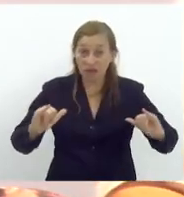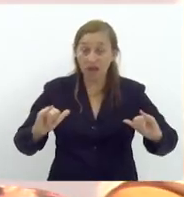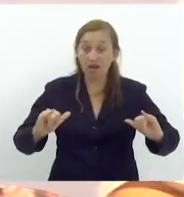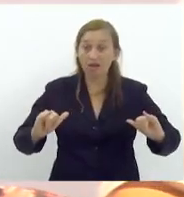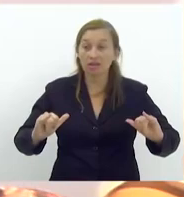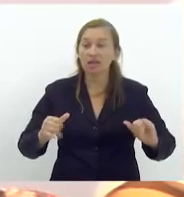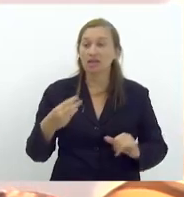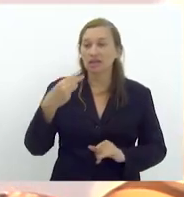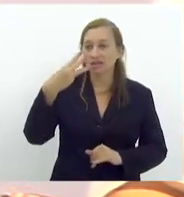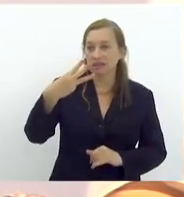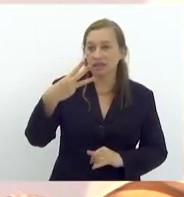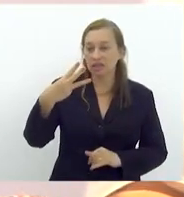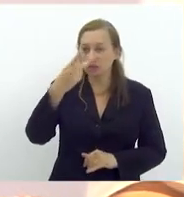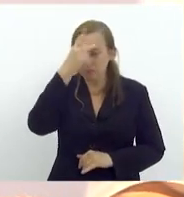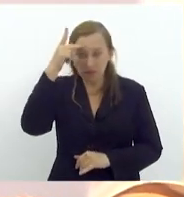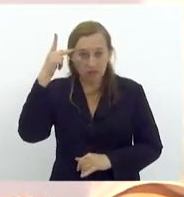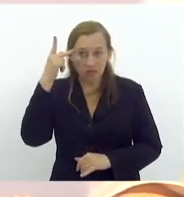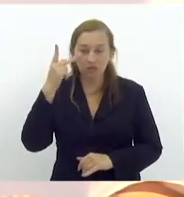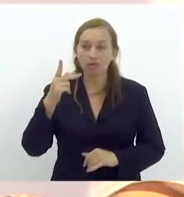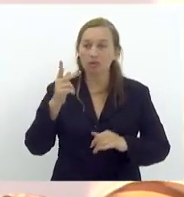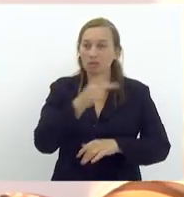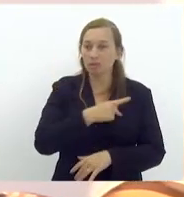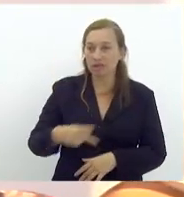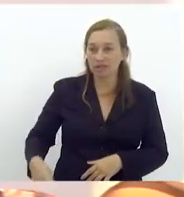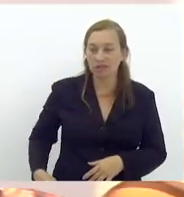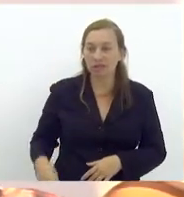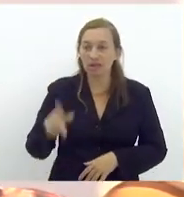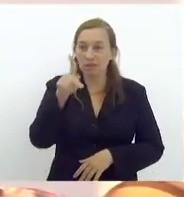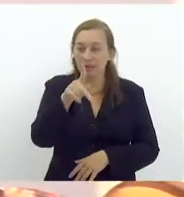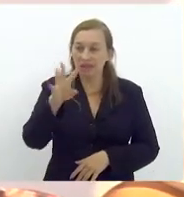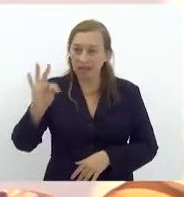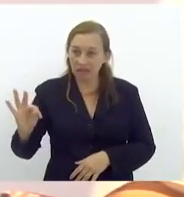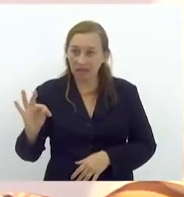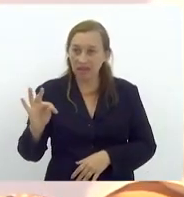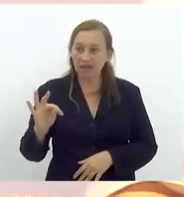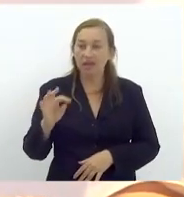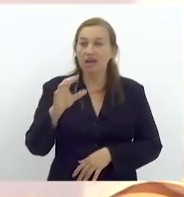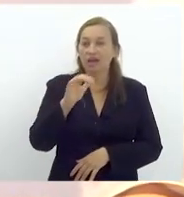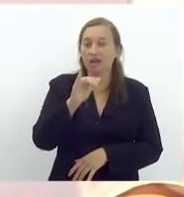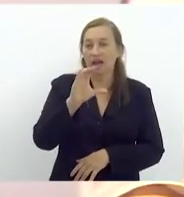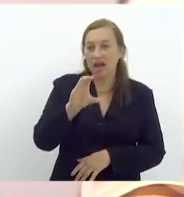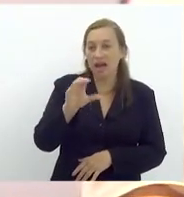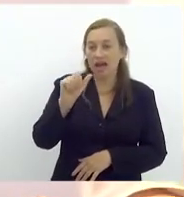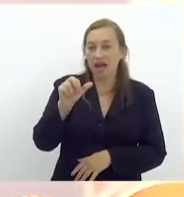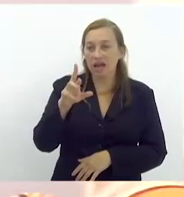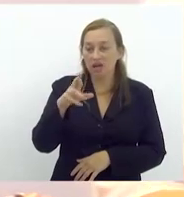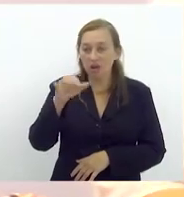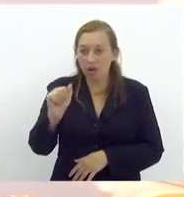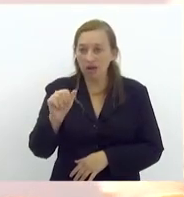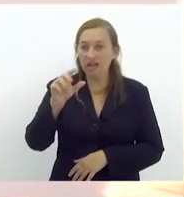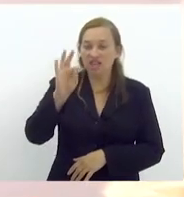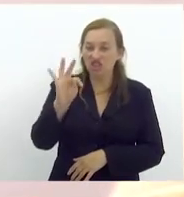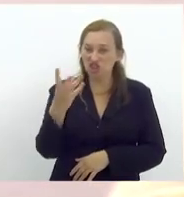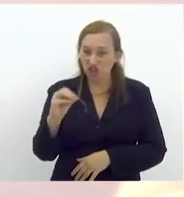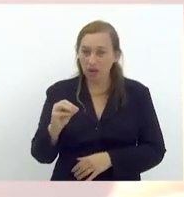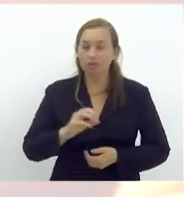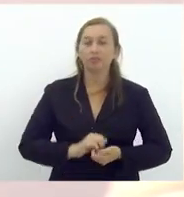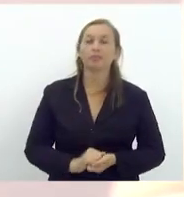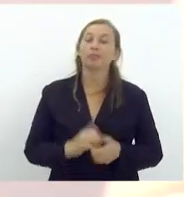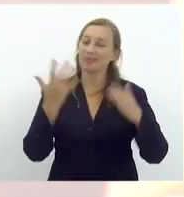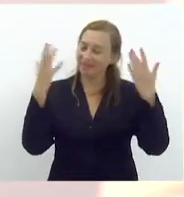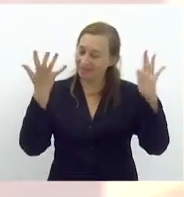três presenças tá aqui o presidente do PT carioca Thiago Santana por aqui